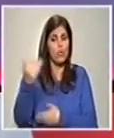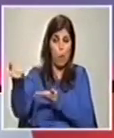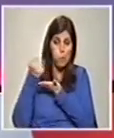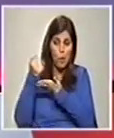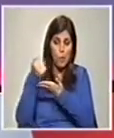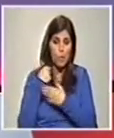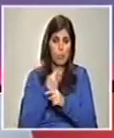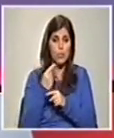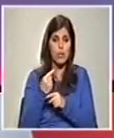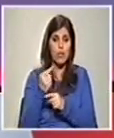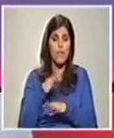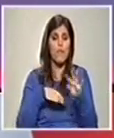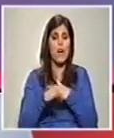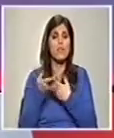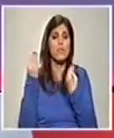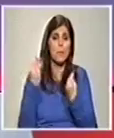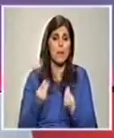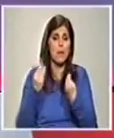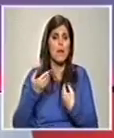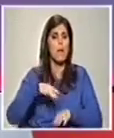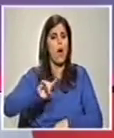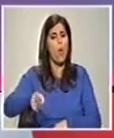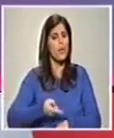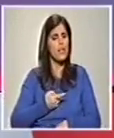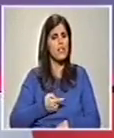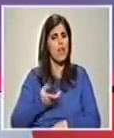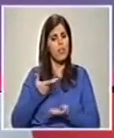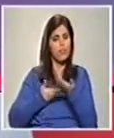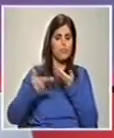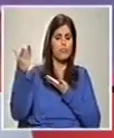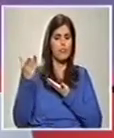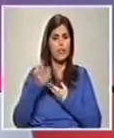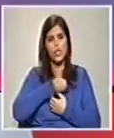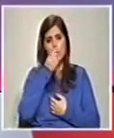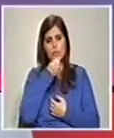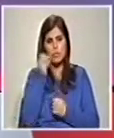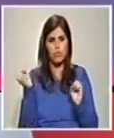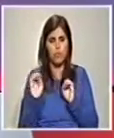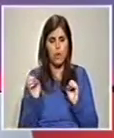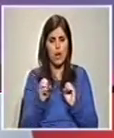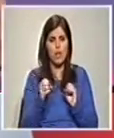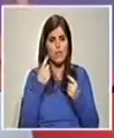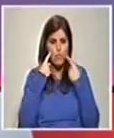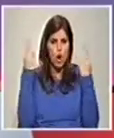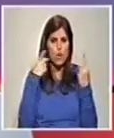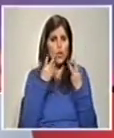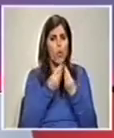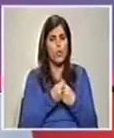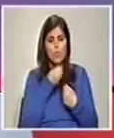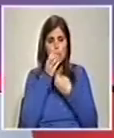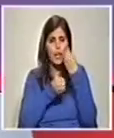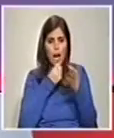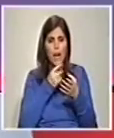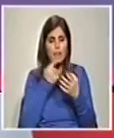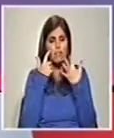a fazer o bem, mas não me sentia no dever de devolver a explicação, de apresentar contas, de explicar porquê, de explicar o